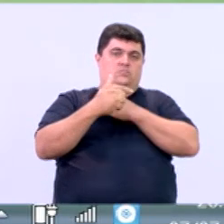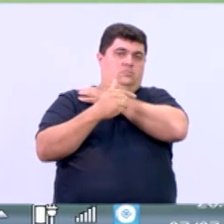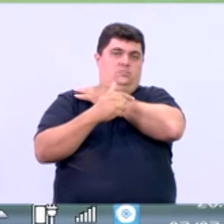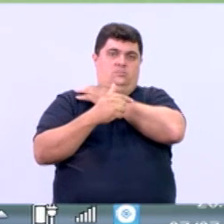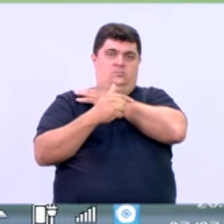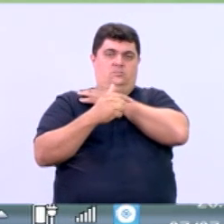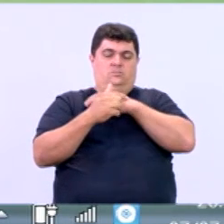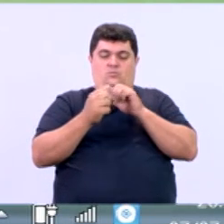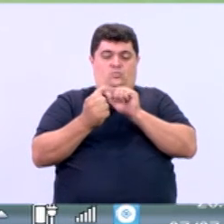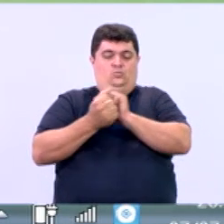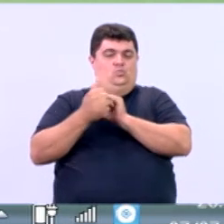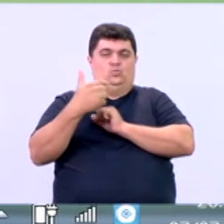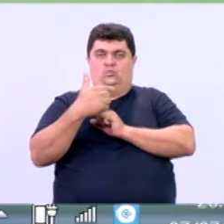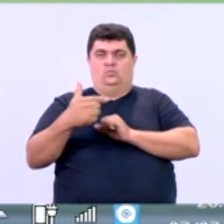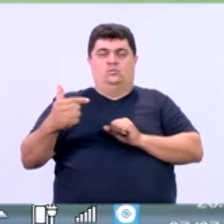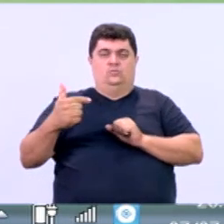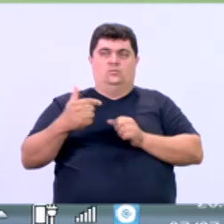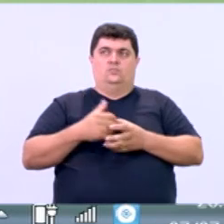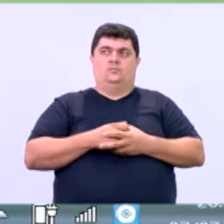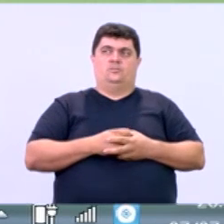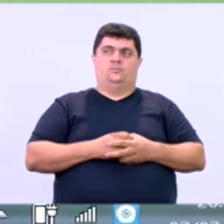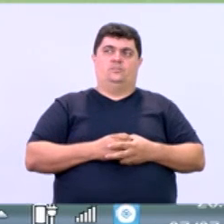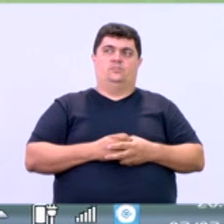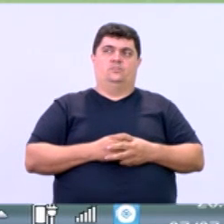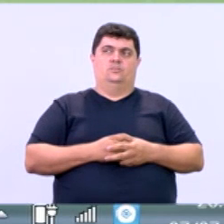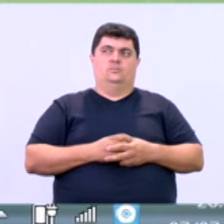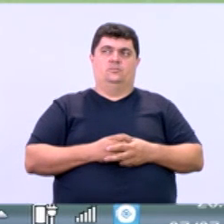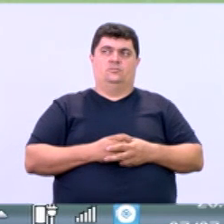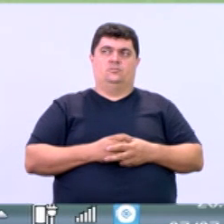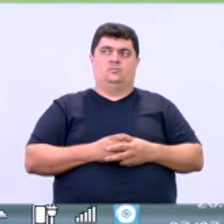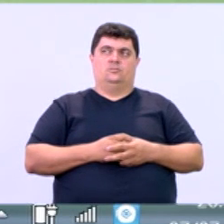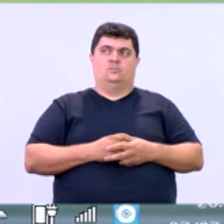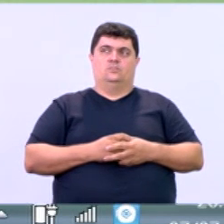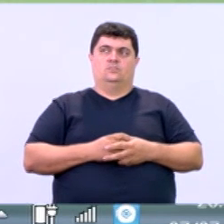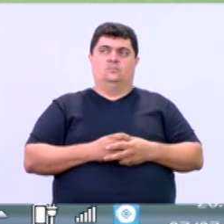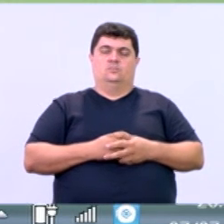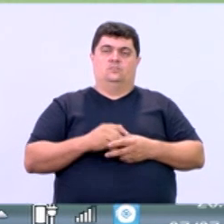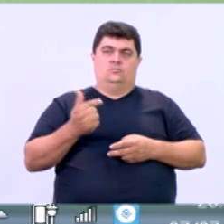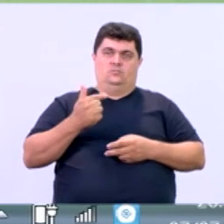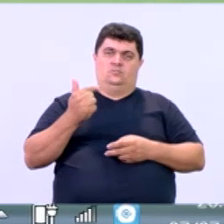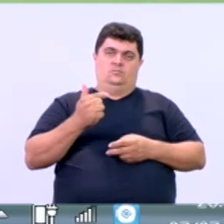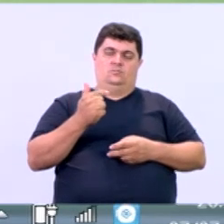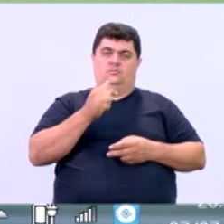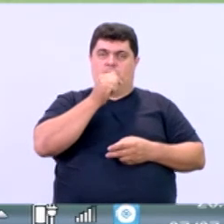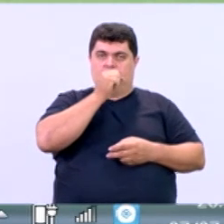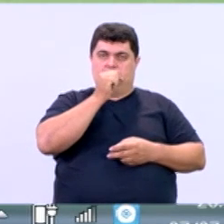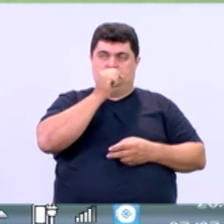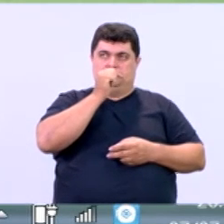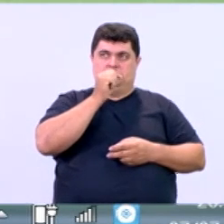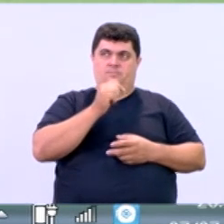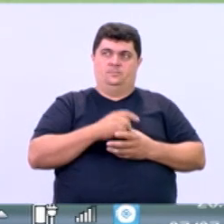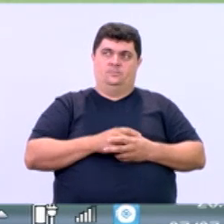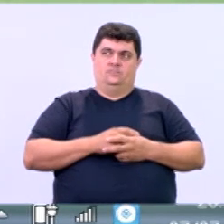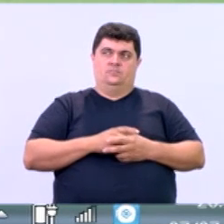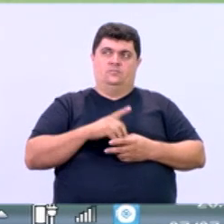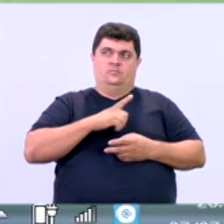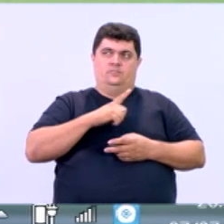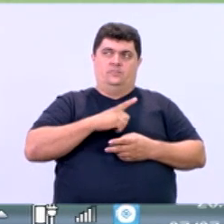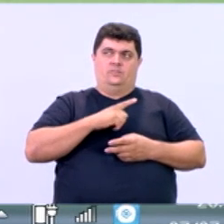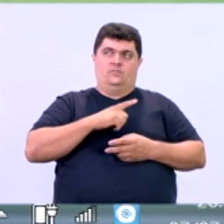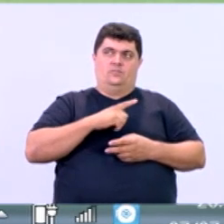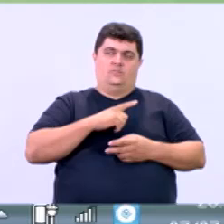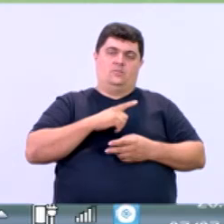né, hierarquicamente na mesma pasta do arquivo página.html. O segundo item aqui da questão 1 dizia que o